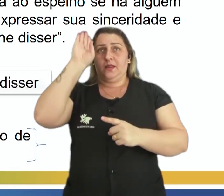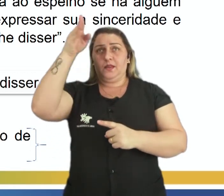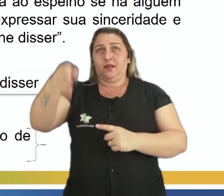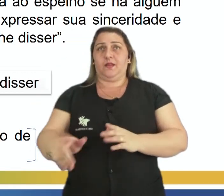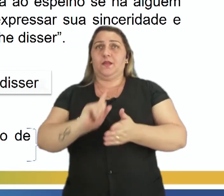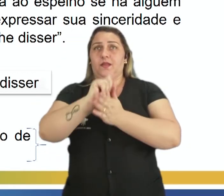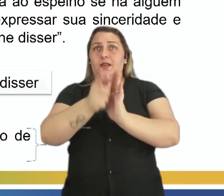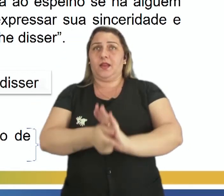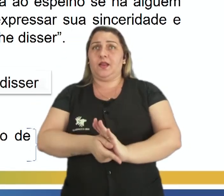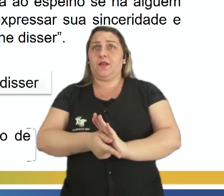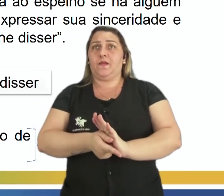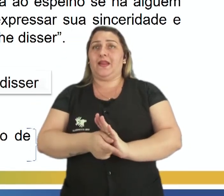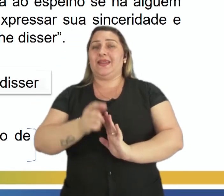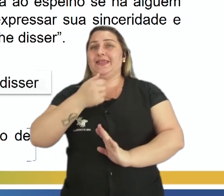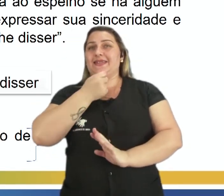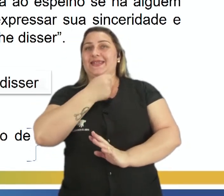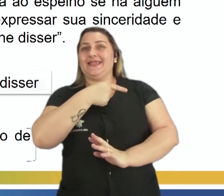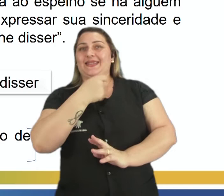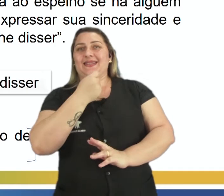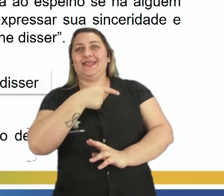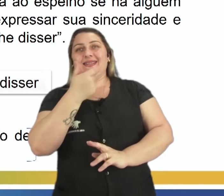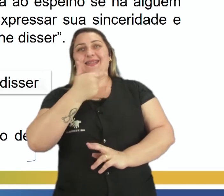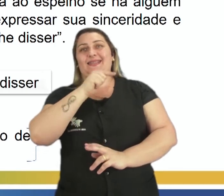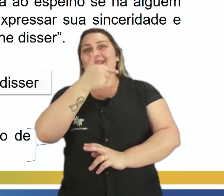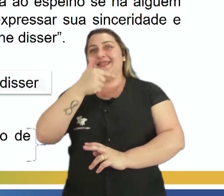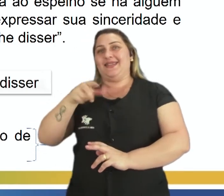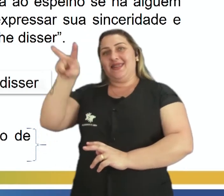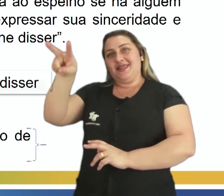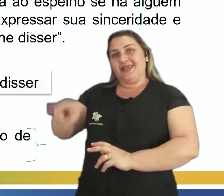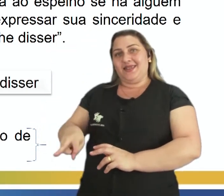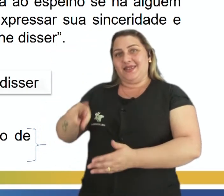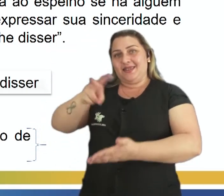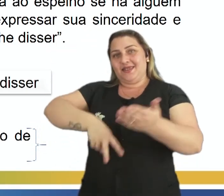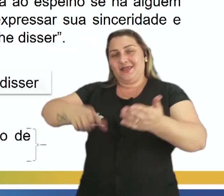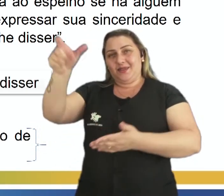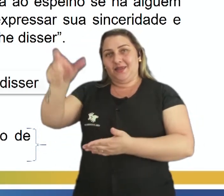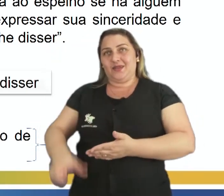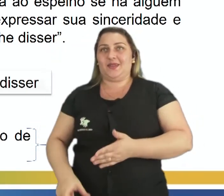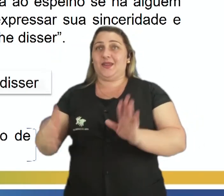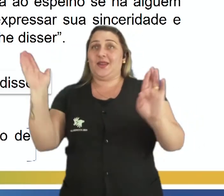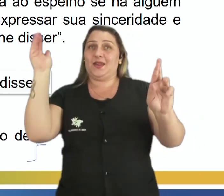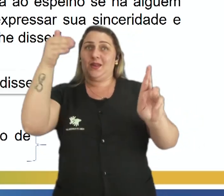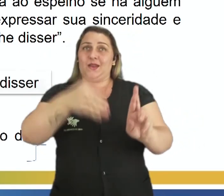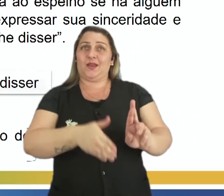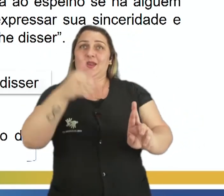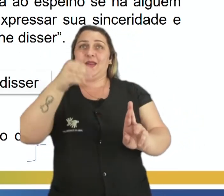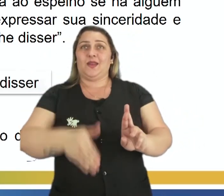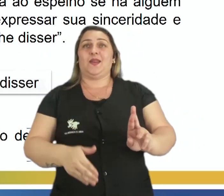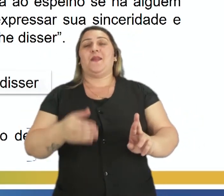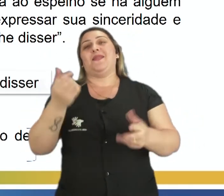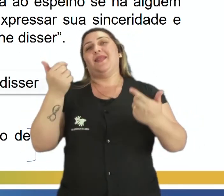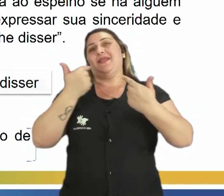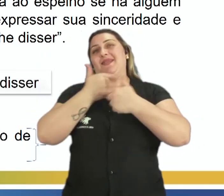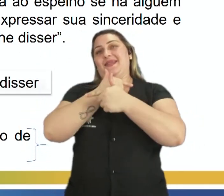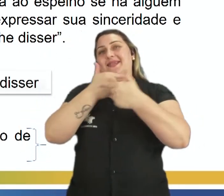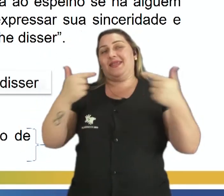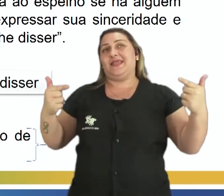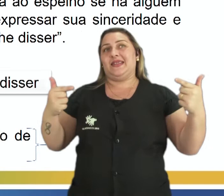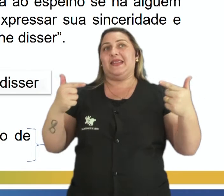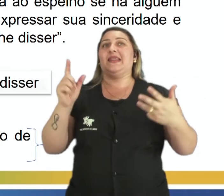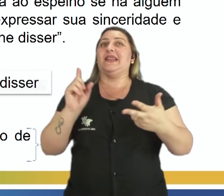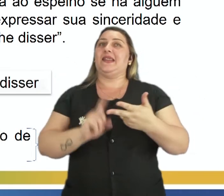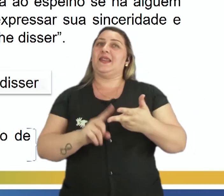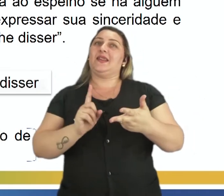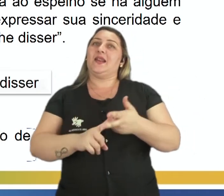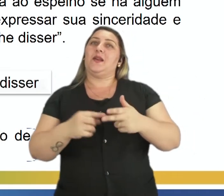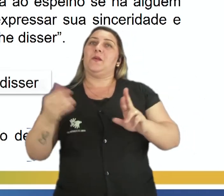primordial desse gênero é provocar riso no leitor, por meio da representação de uma situação bem-humorada. Na